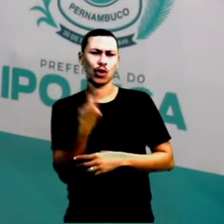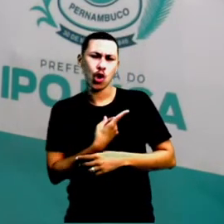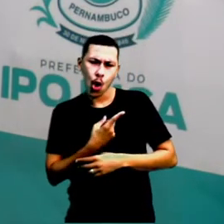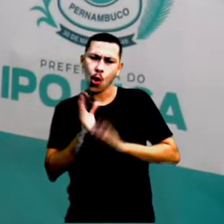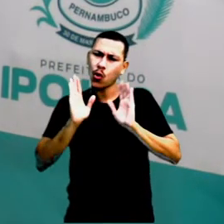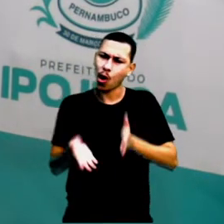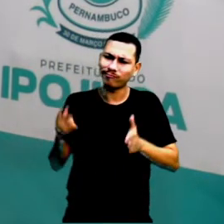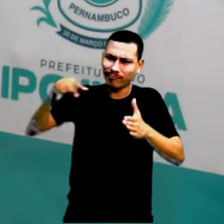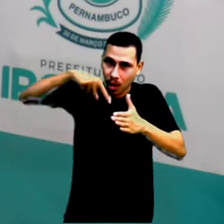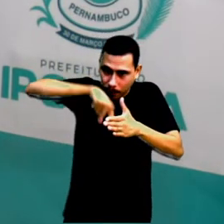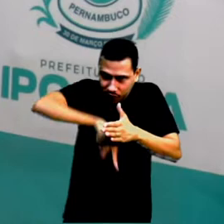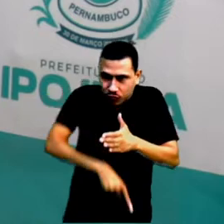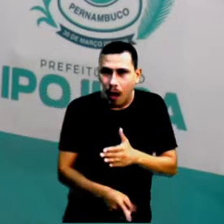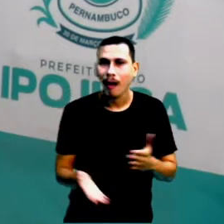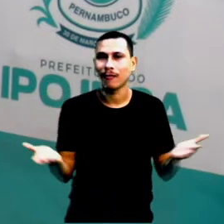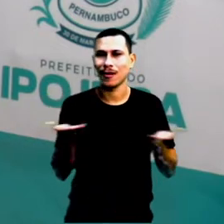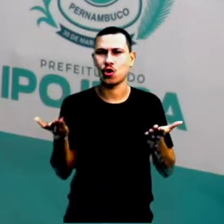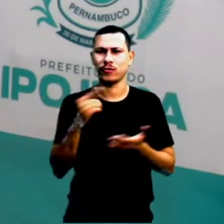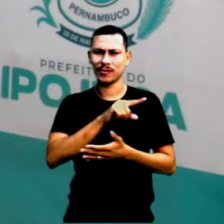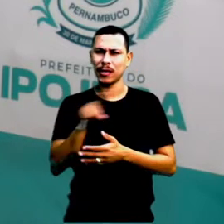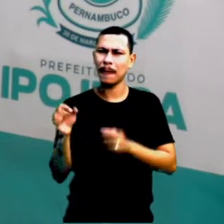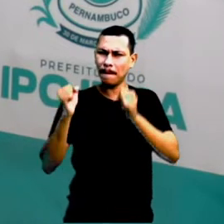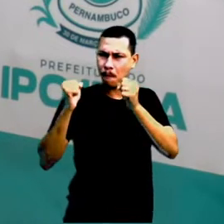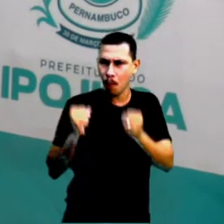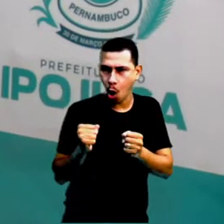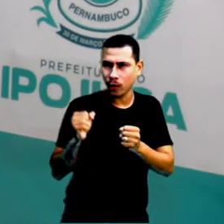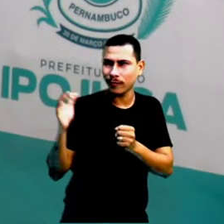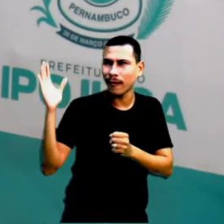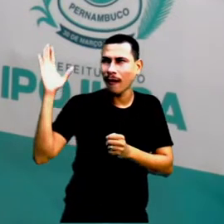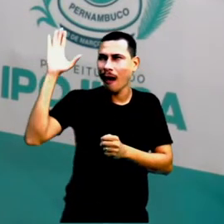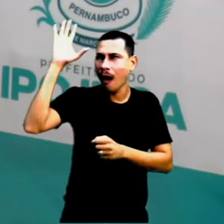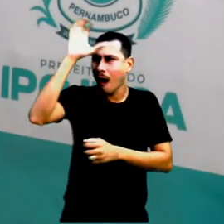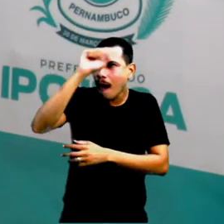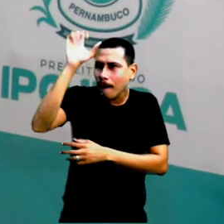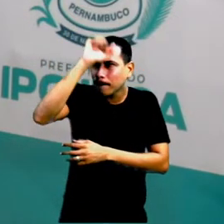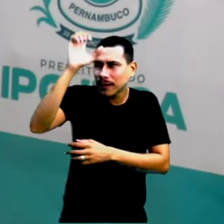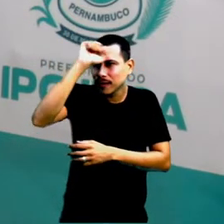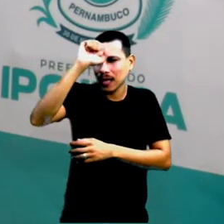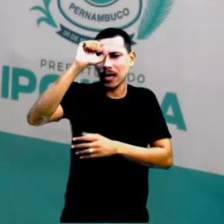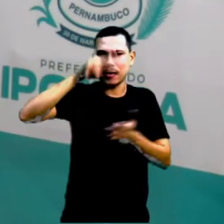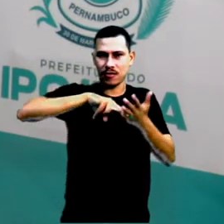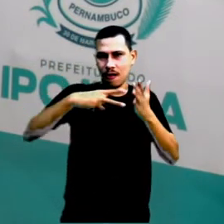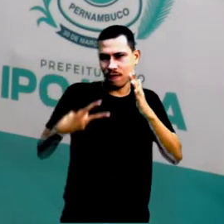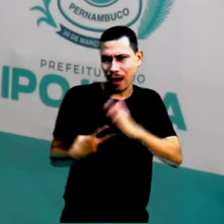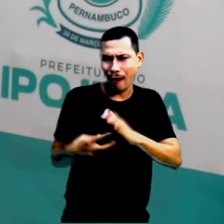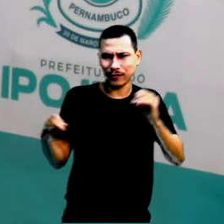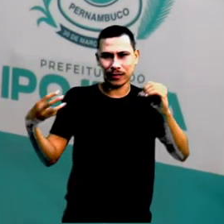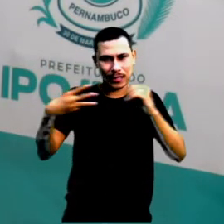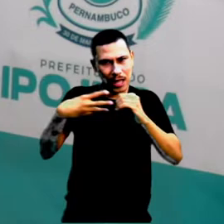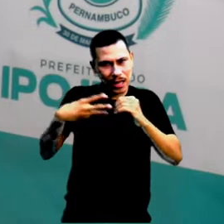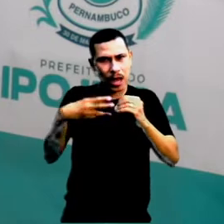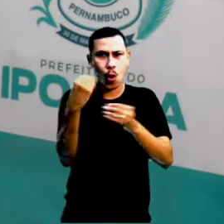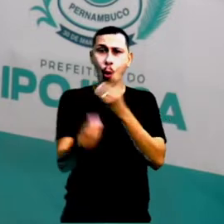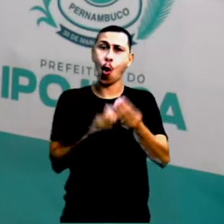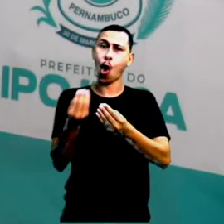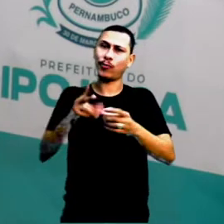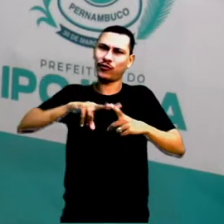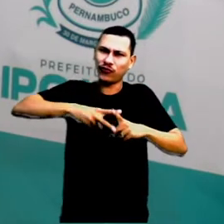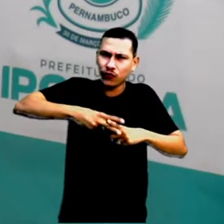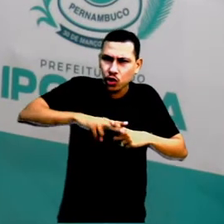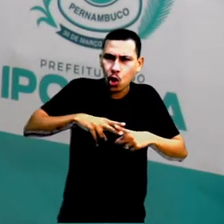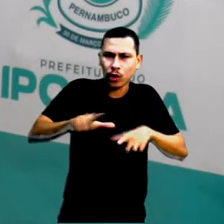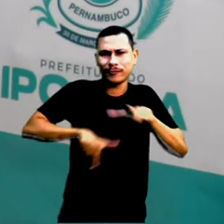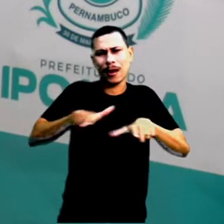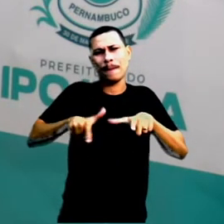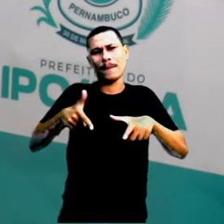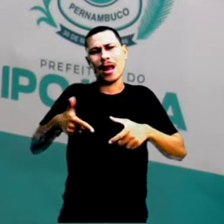pouco mais nessa unidade para que você possa entender o que são as células e como elas agem no corpo